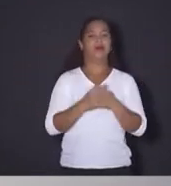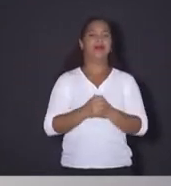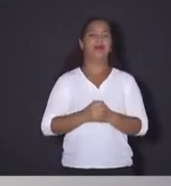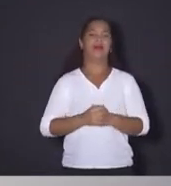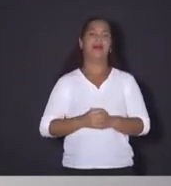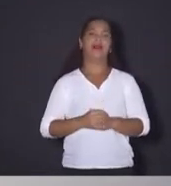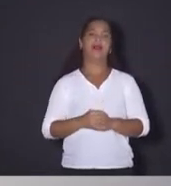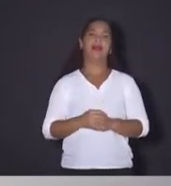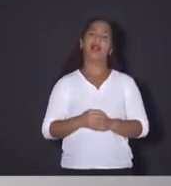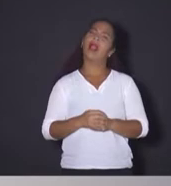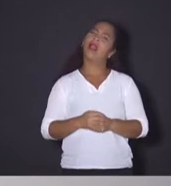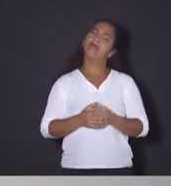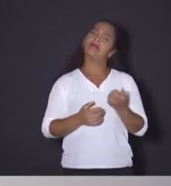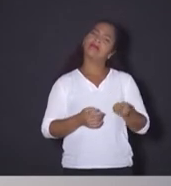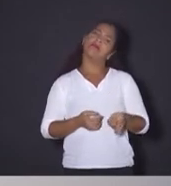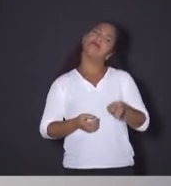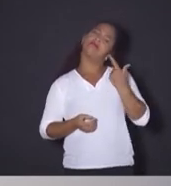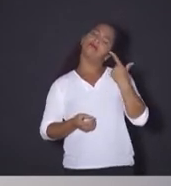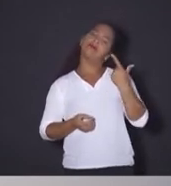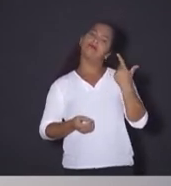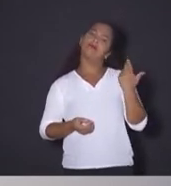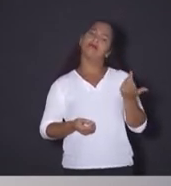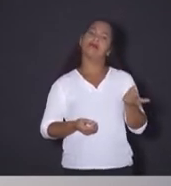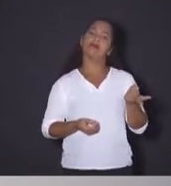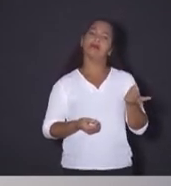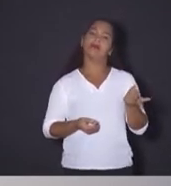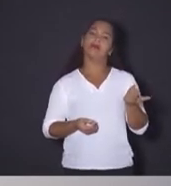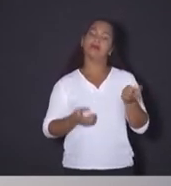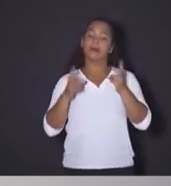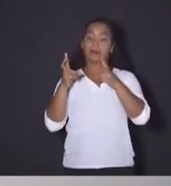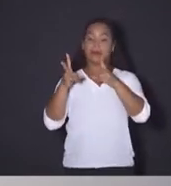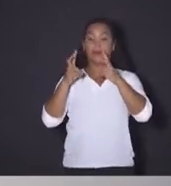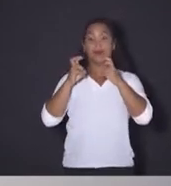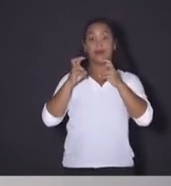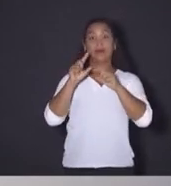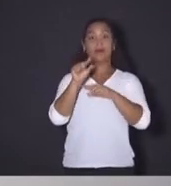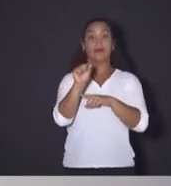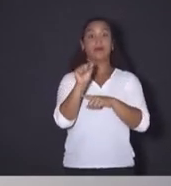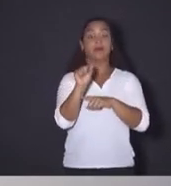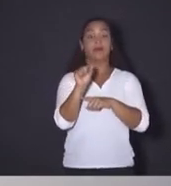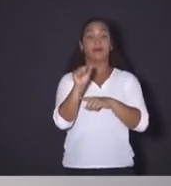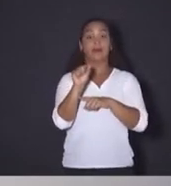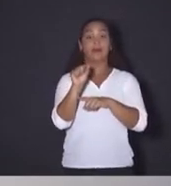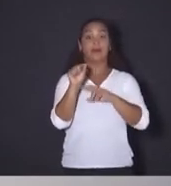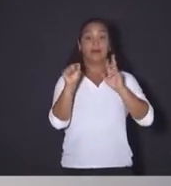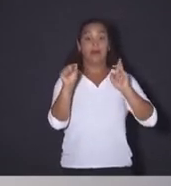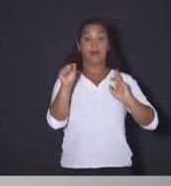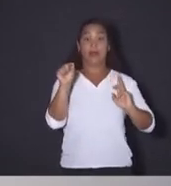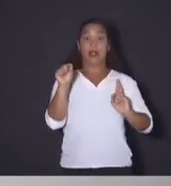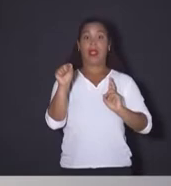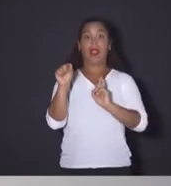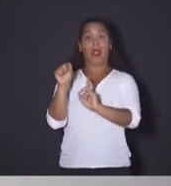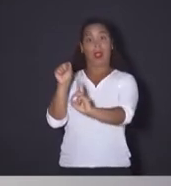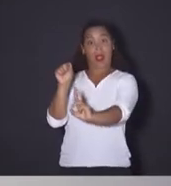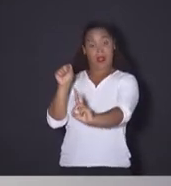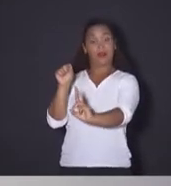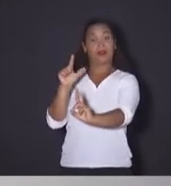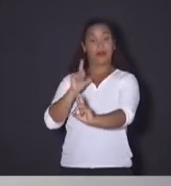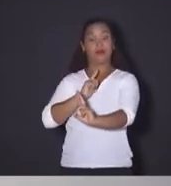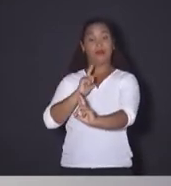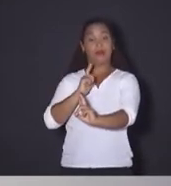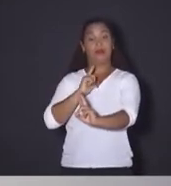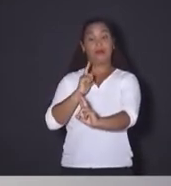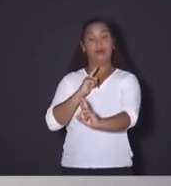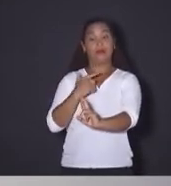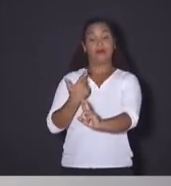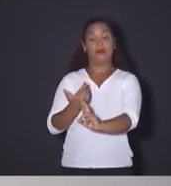e muito me surpreendeu quando eu percebi que havia uma resposta essa frase ali colocada